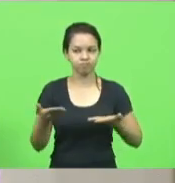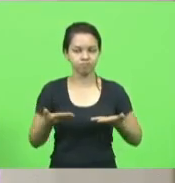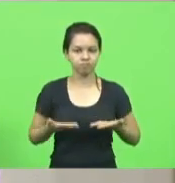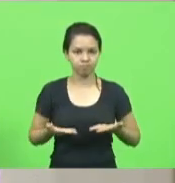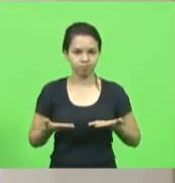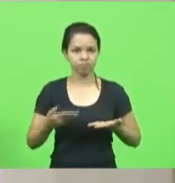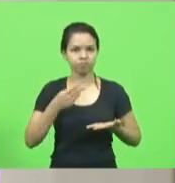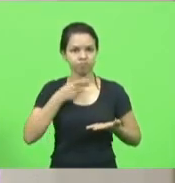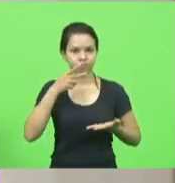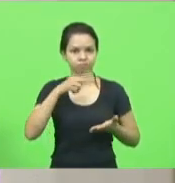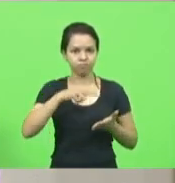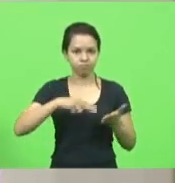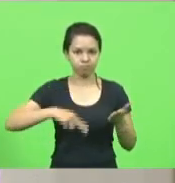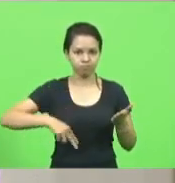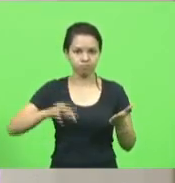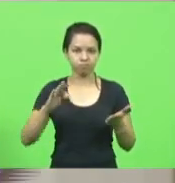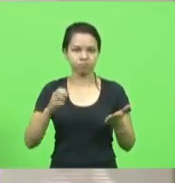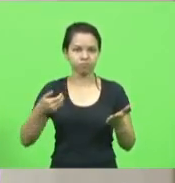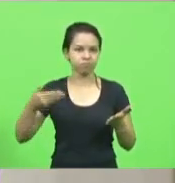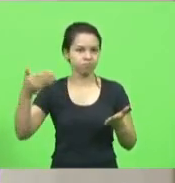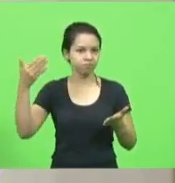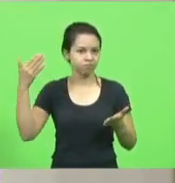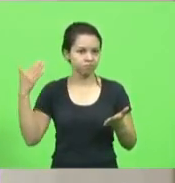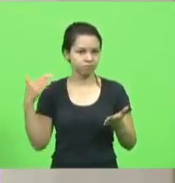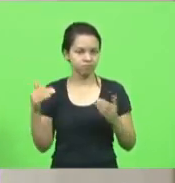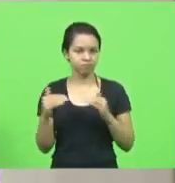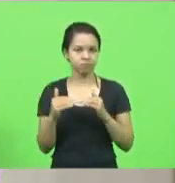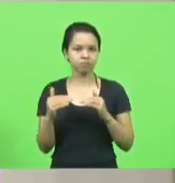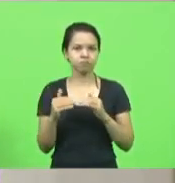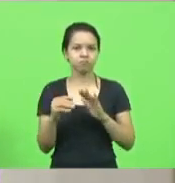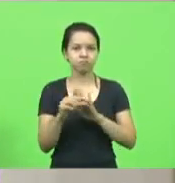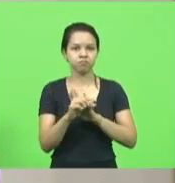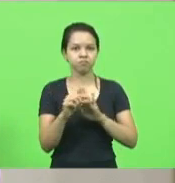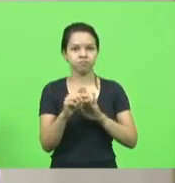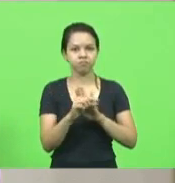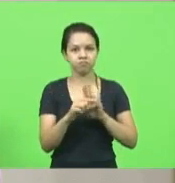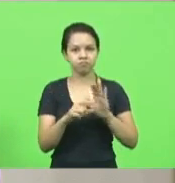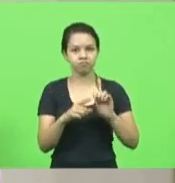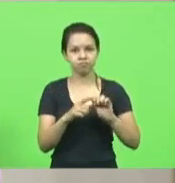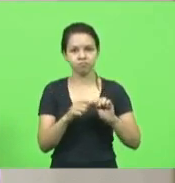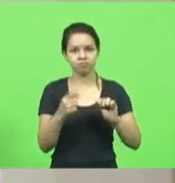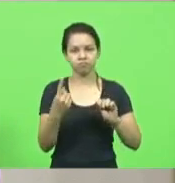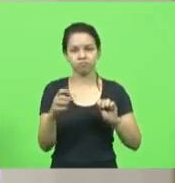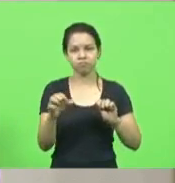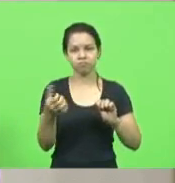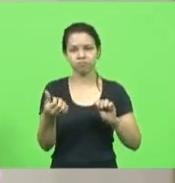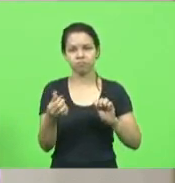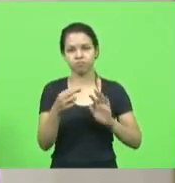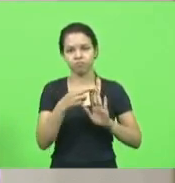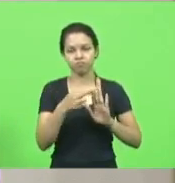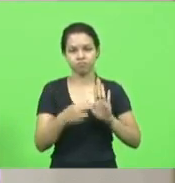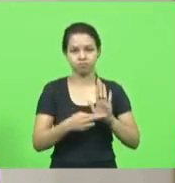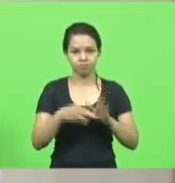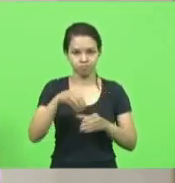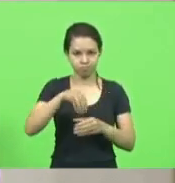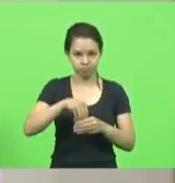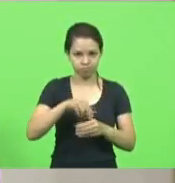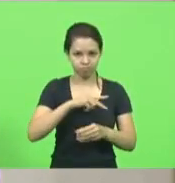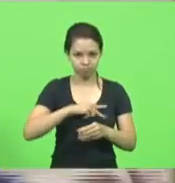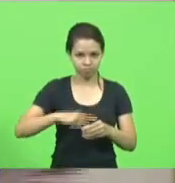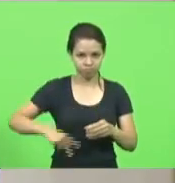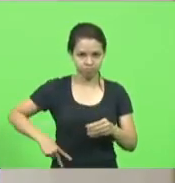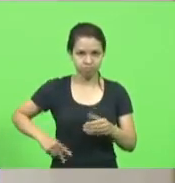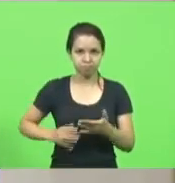para proceder à leitura da ata anterior, que em consonância com o parágrafo do artigo 106 do regimento interno, senhor presidente deu a por aprovada.